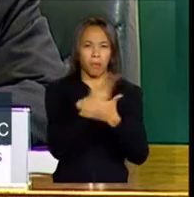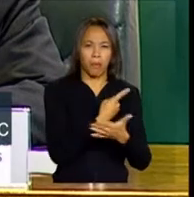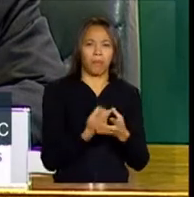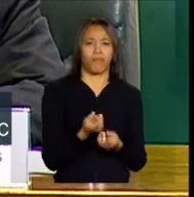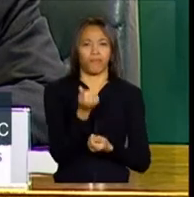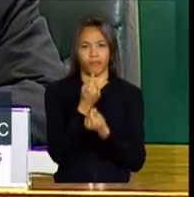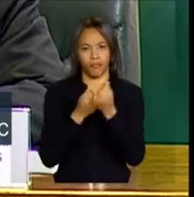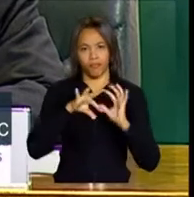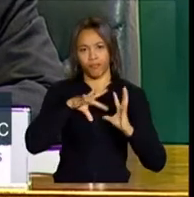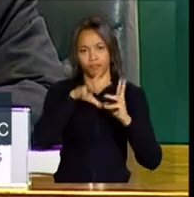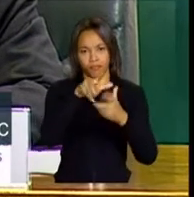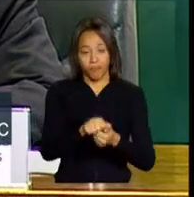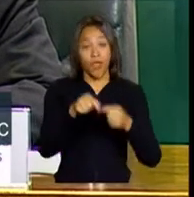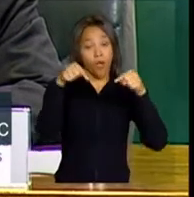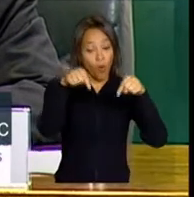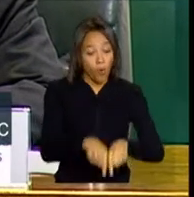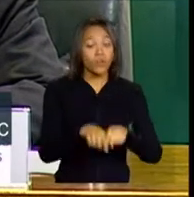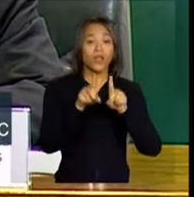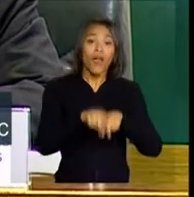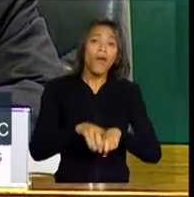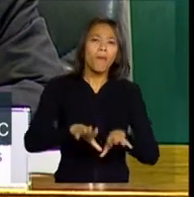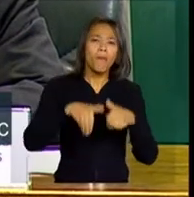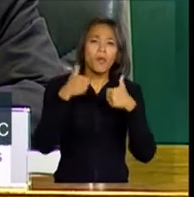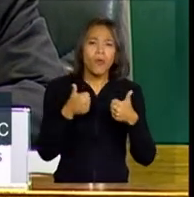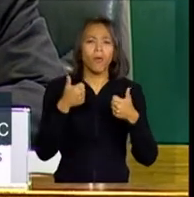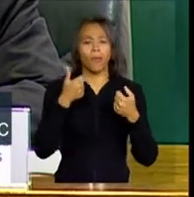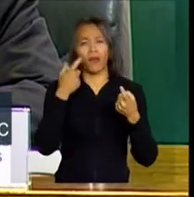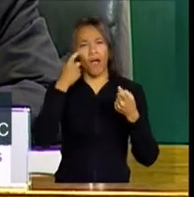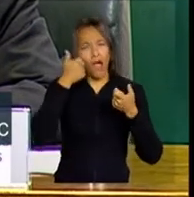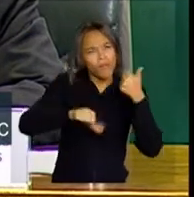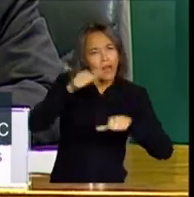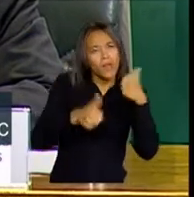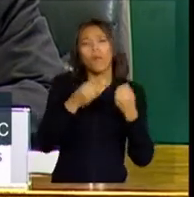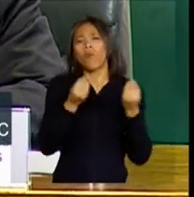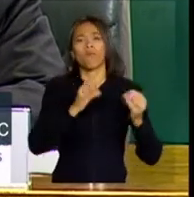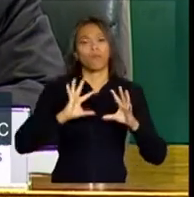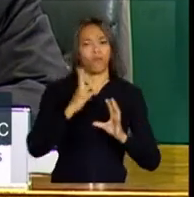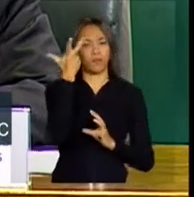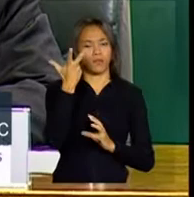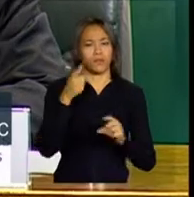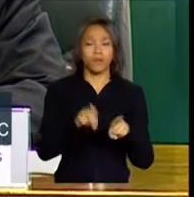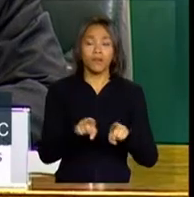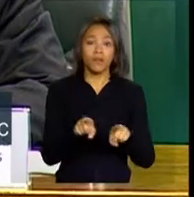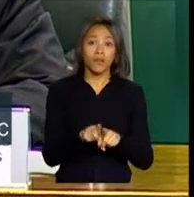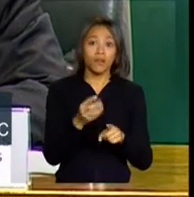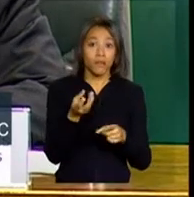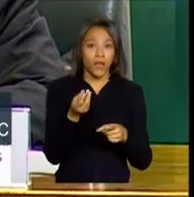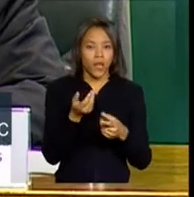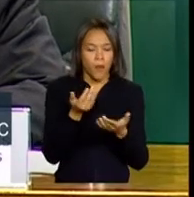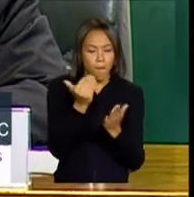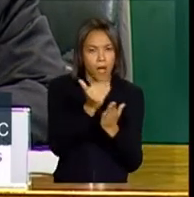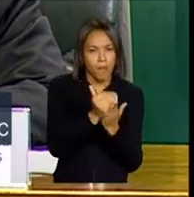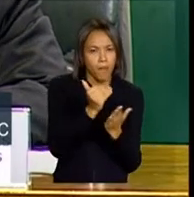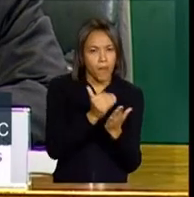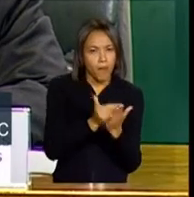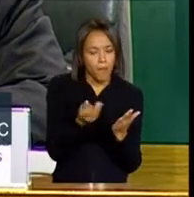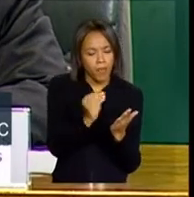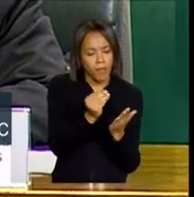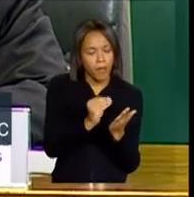Este é o momento adequado para avaliar o que foi possível realizar então bem como para projetar outras